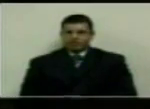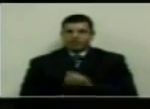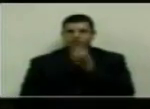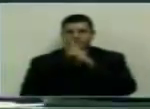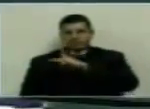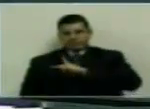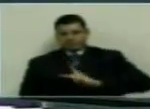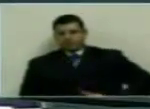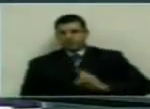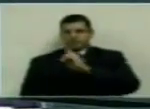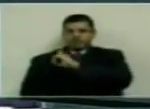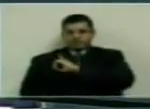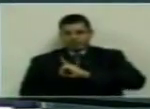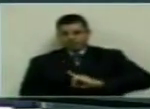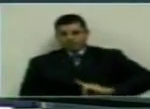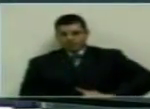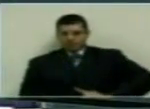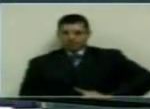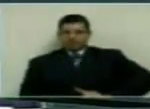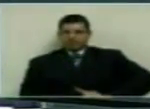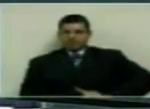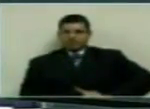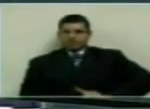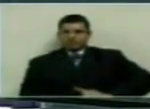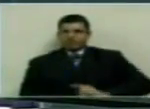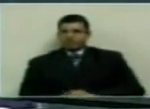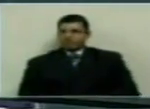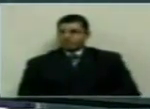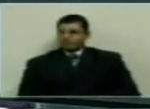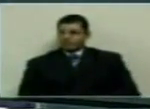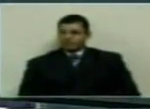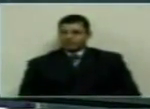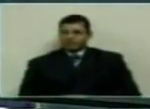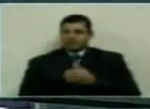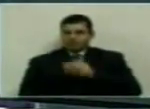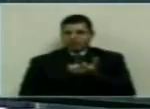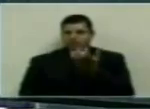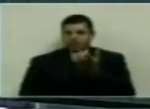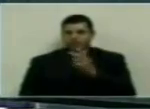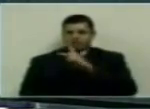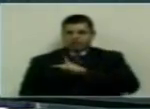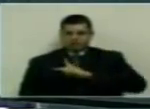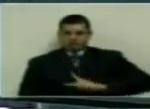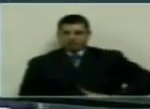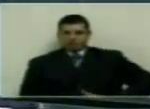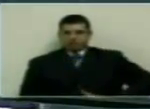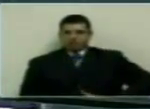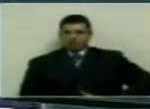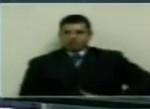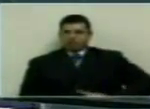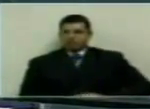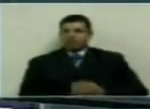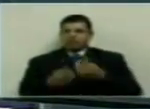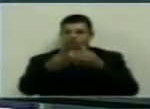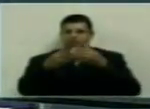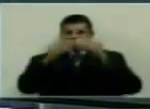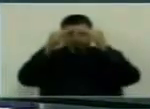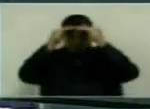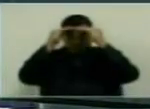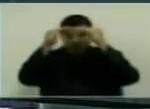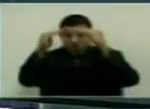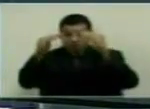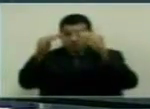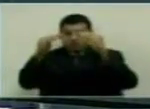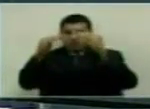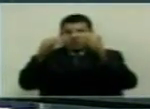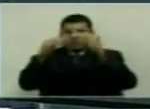Senhor presidente, senhores deputados, senhoras deputadas, eu quero, senhor presidente, pedir a atenção do